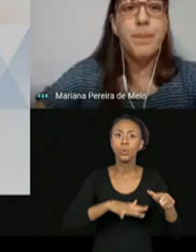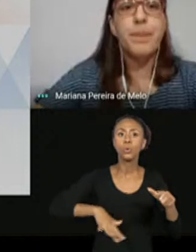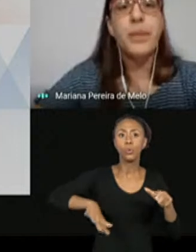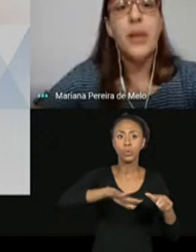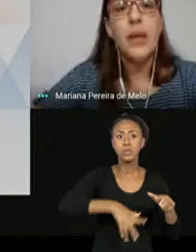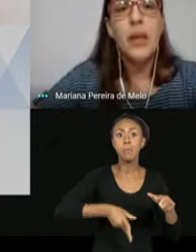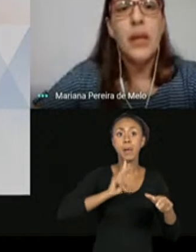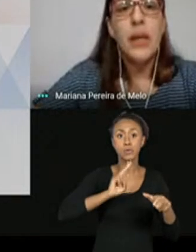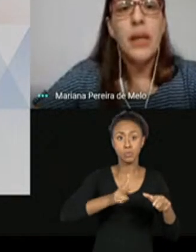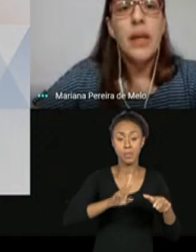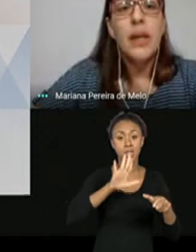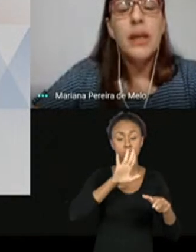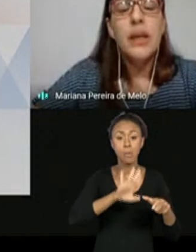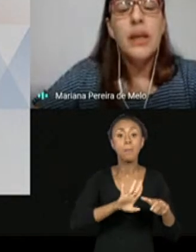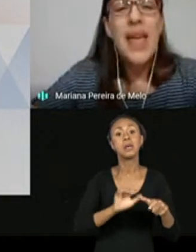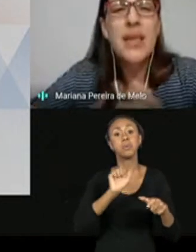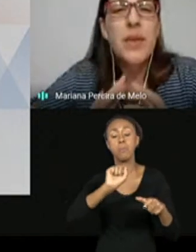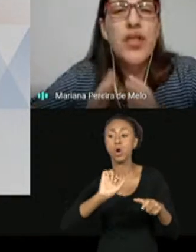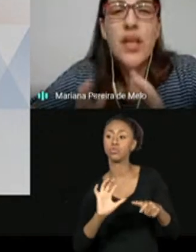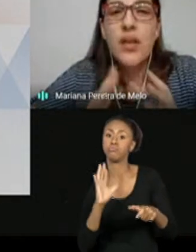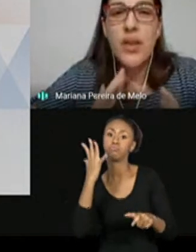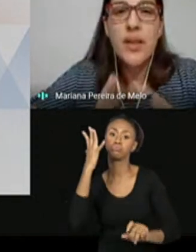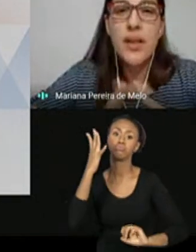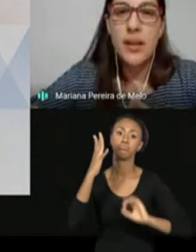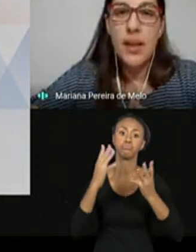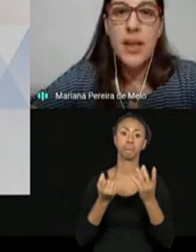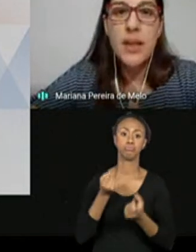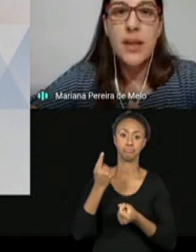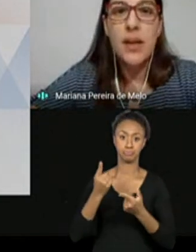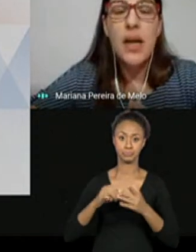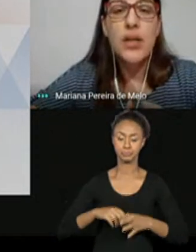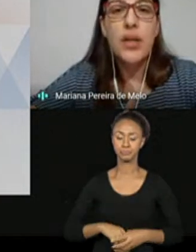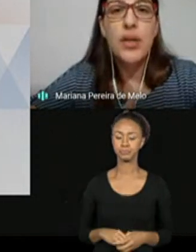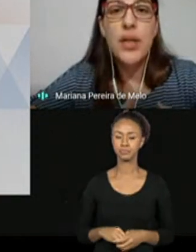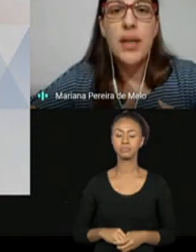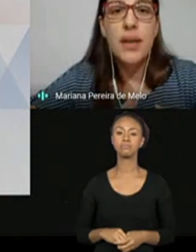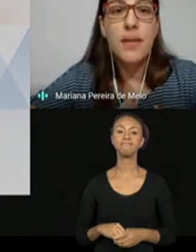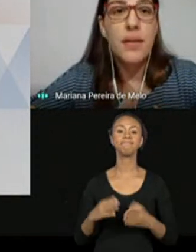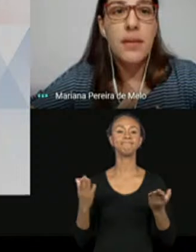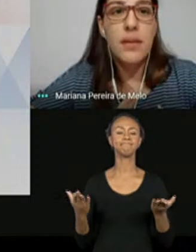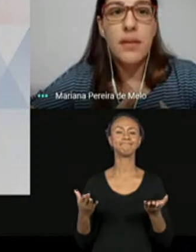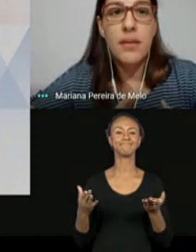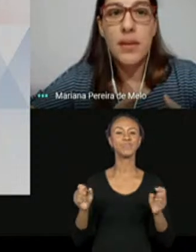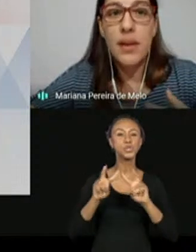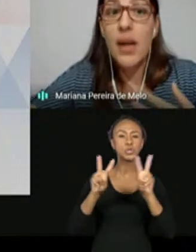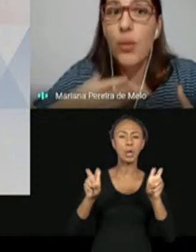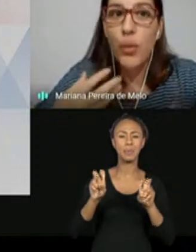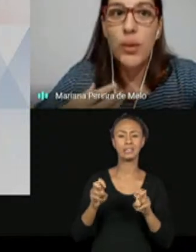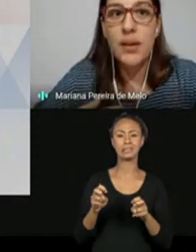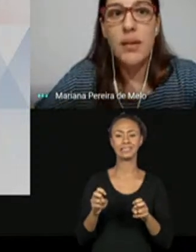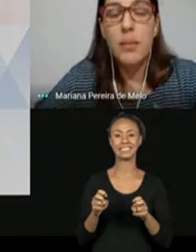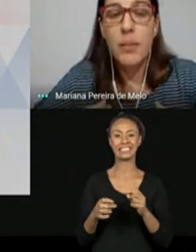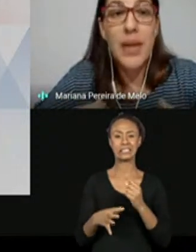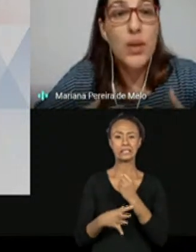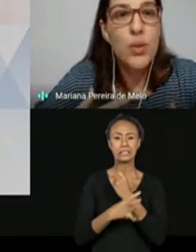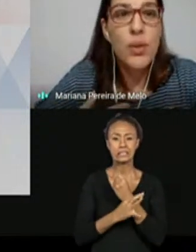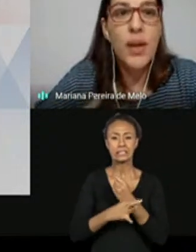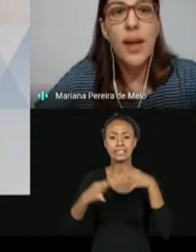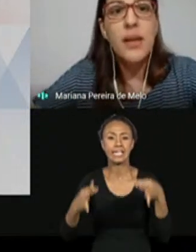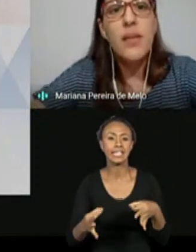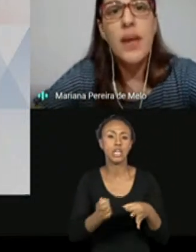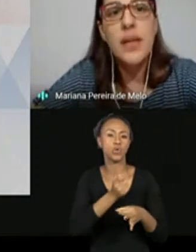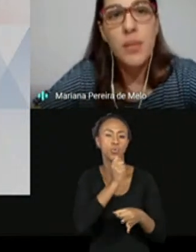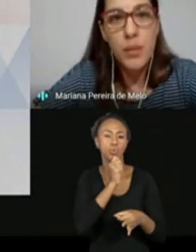Tá. Então, essa medida de incerteza, a gente calcula,